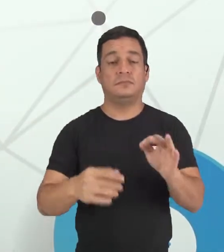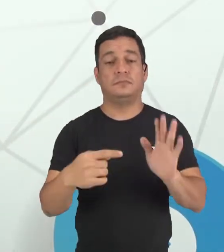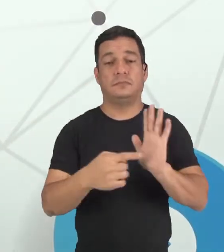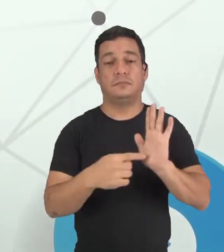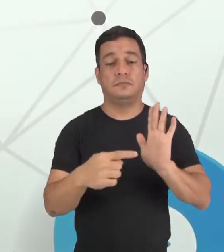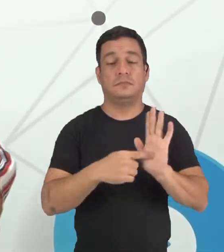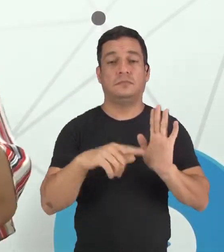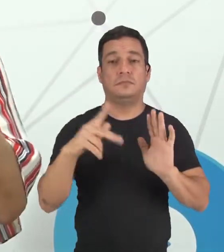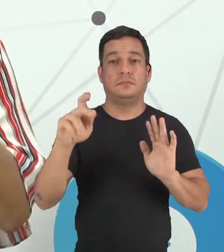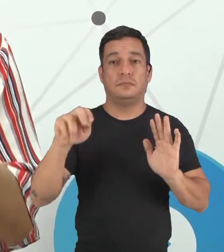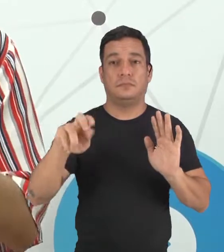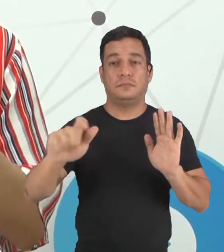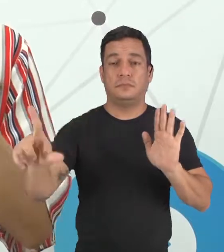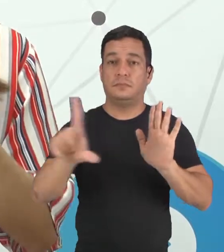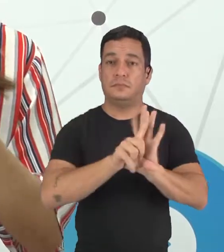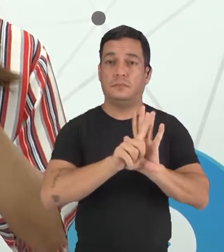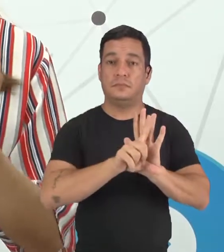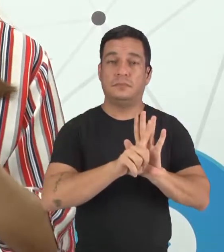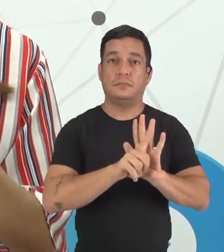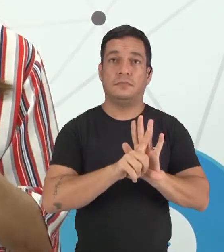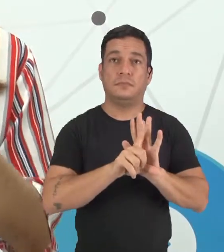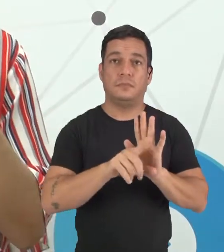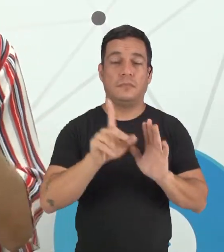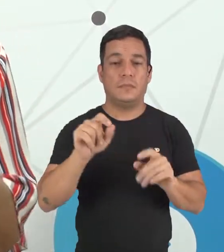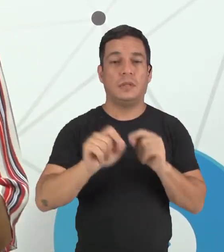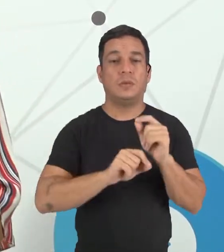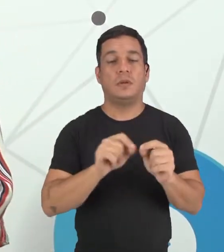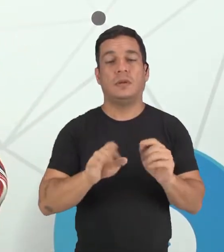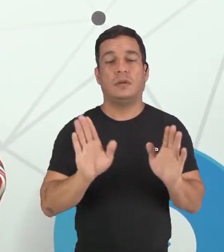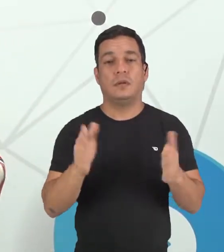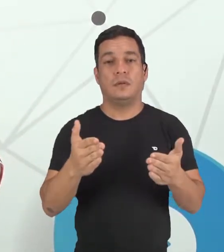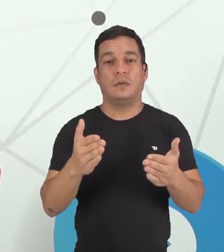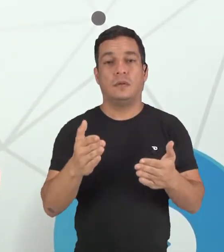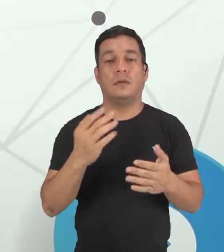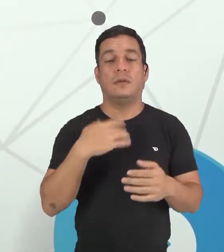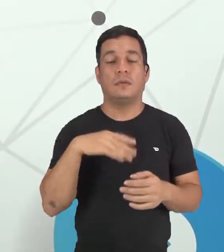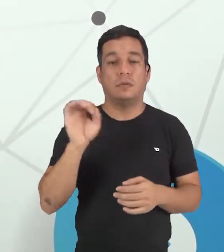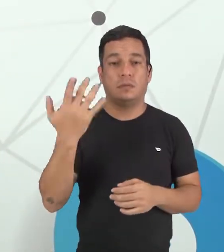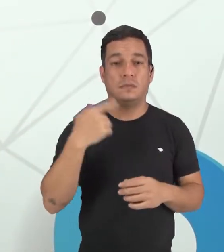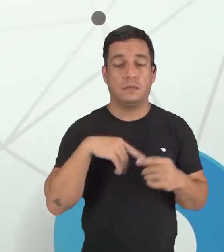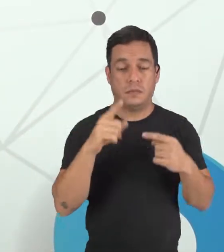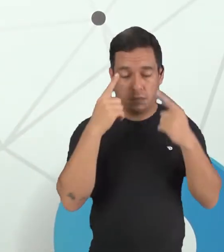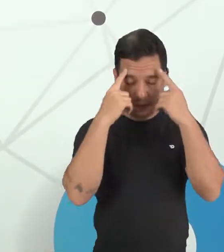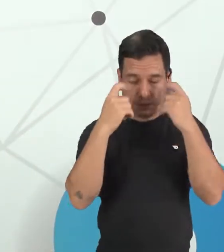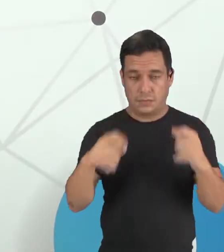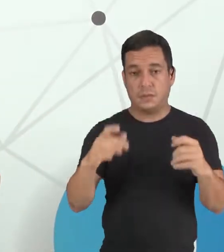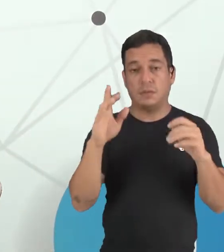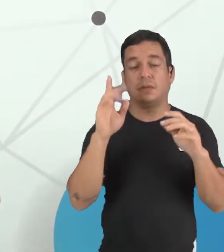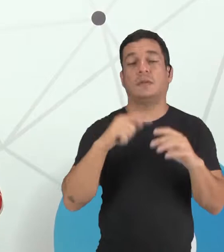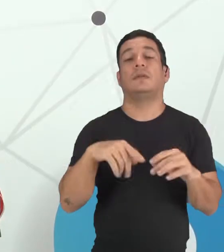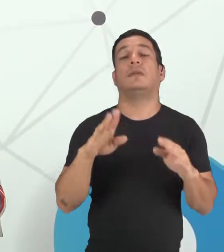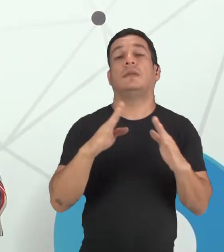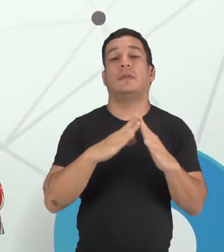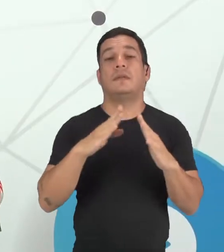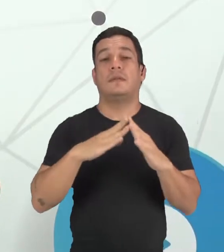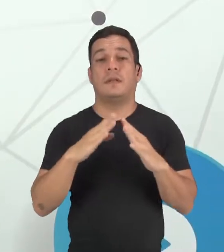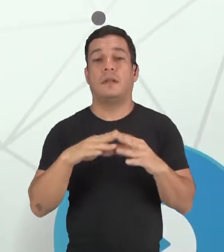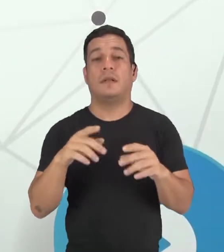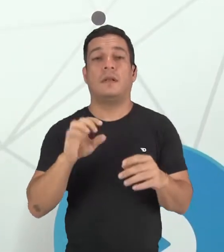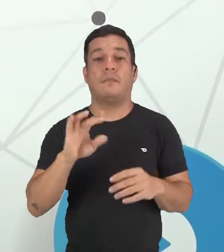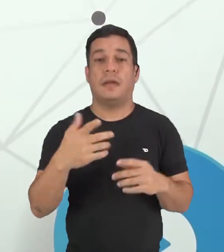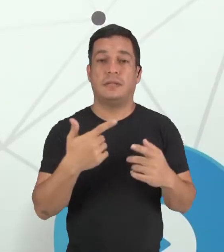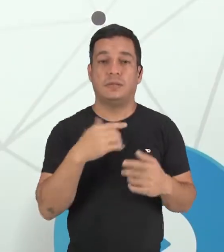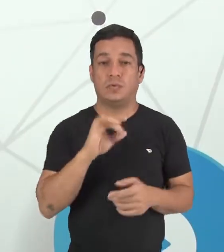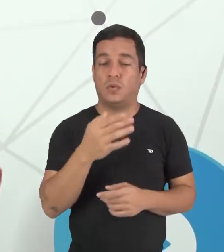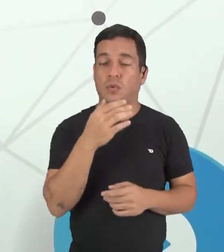Penal. Ou seja, a Lei Maria da Penha, ela é prevista para os casos de violência doméstica e aí também não está